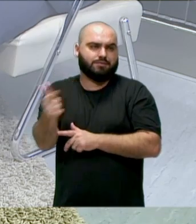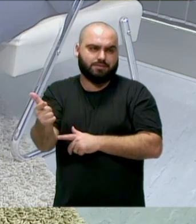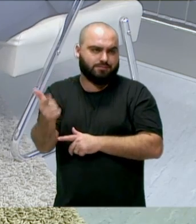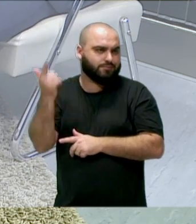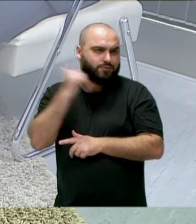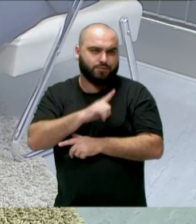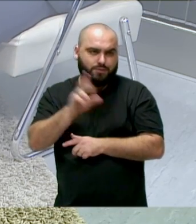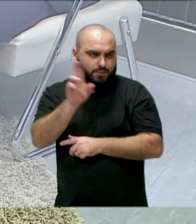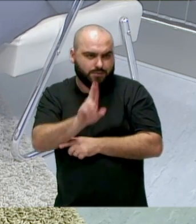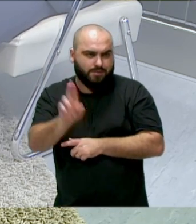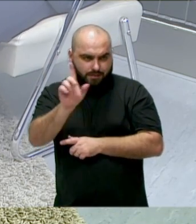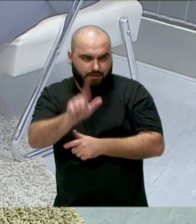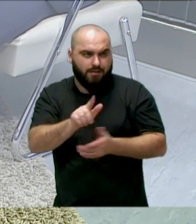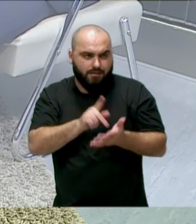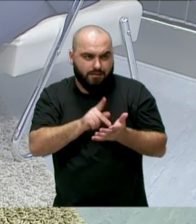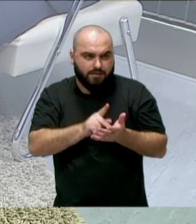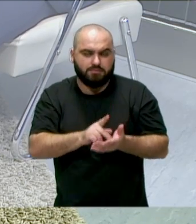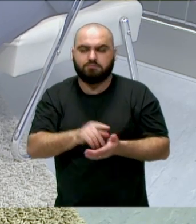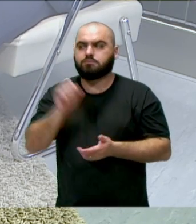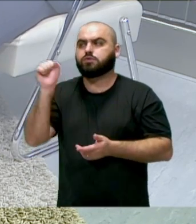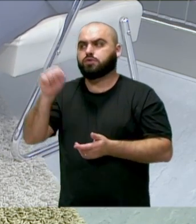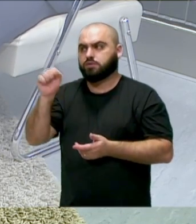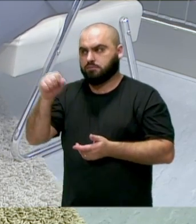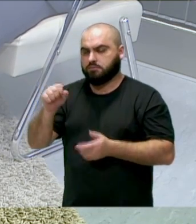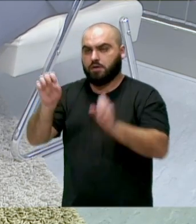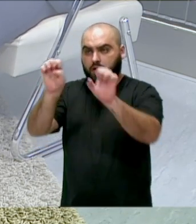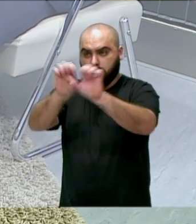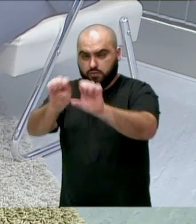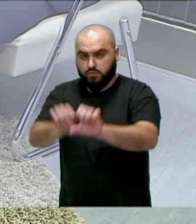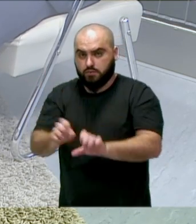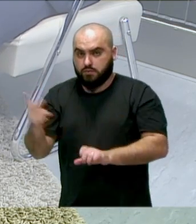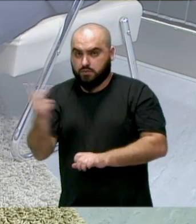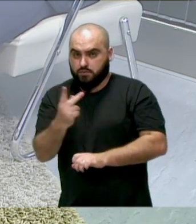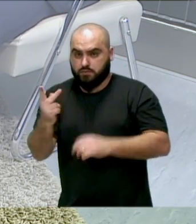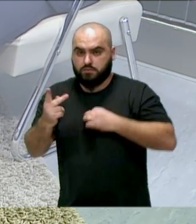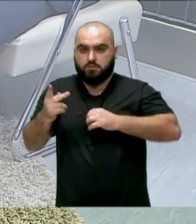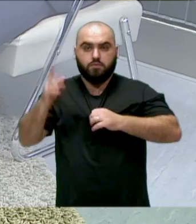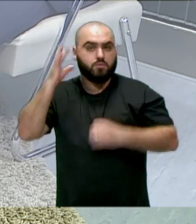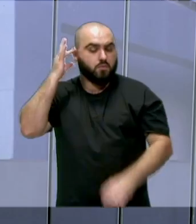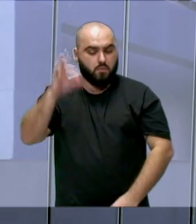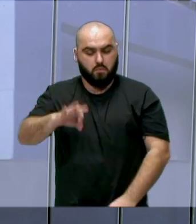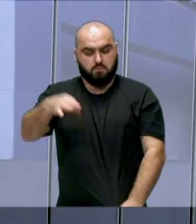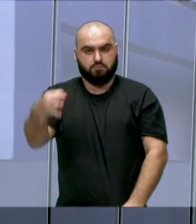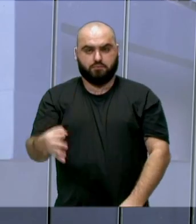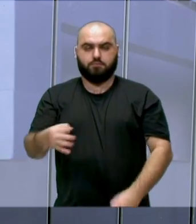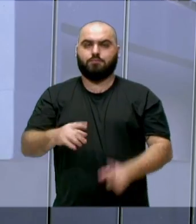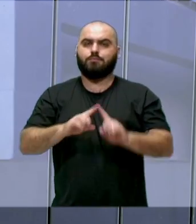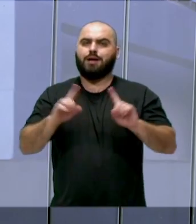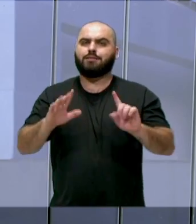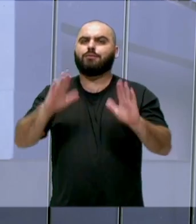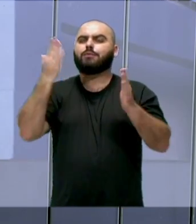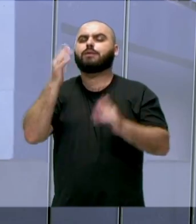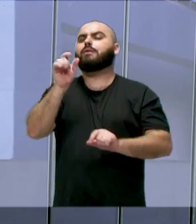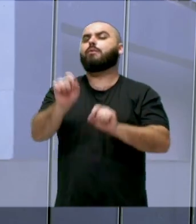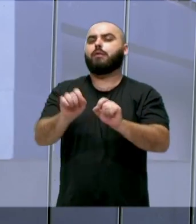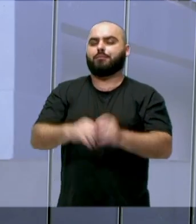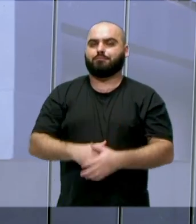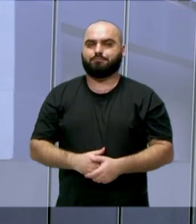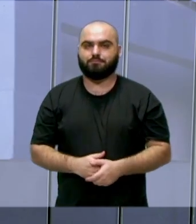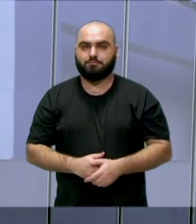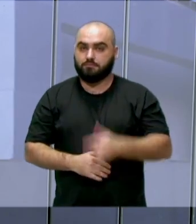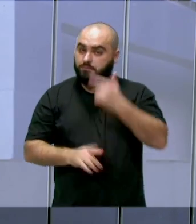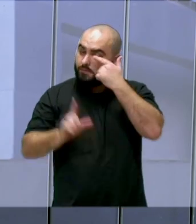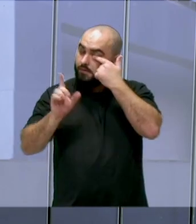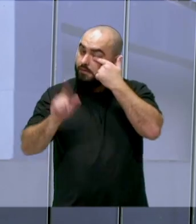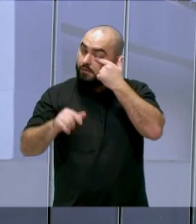prática. Maurício, na realidade a estrutura física das duas canchas estão excelente. O que vinha acontecendo naquela região é justamente o